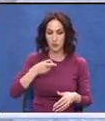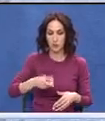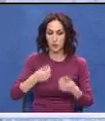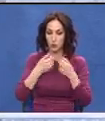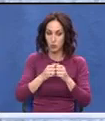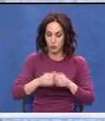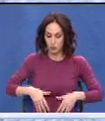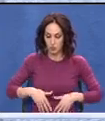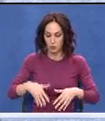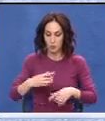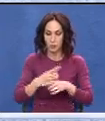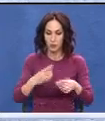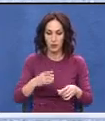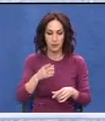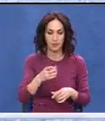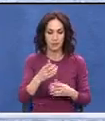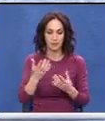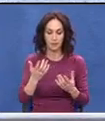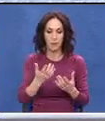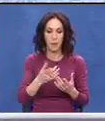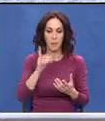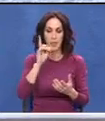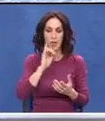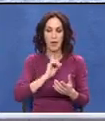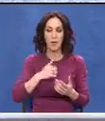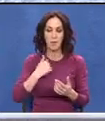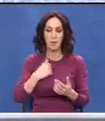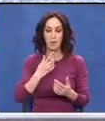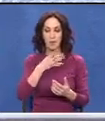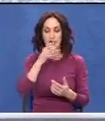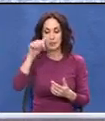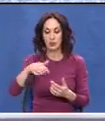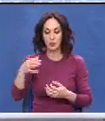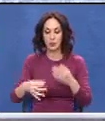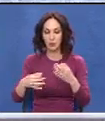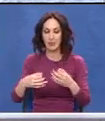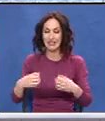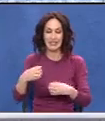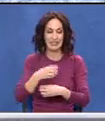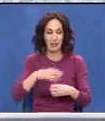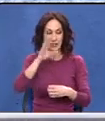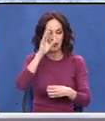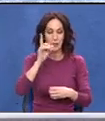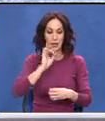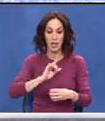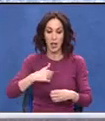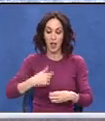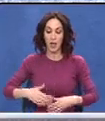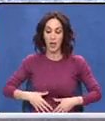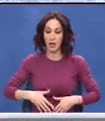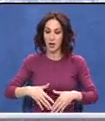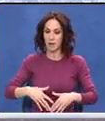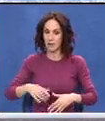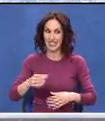de igual tudo indica até porque foi da própria crise aqui em tribunal que ninguém sabia desta grave deixa